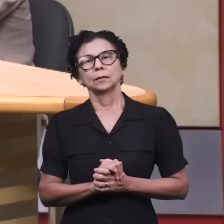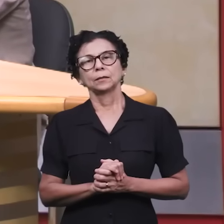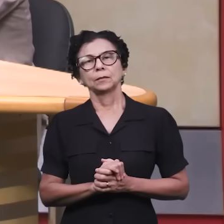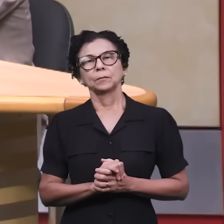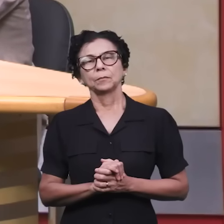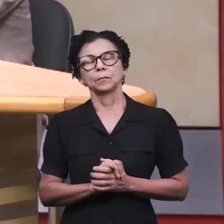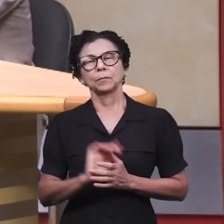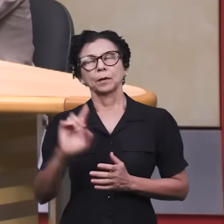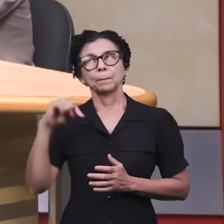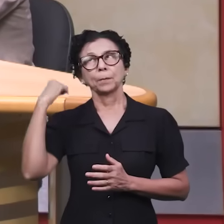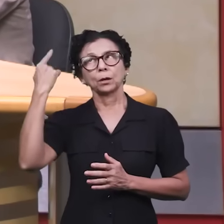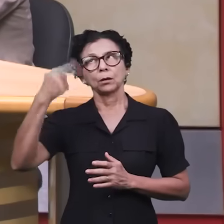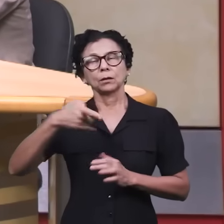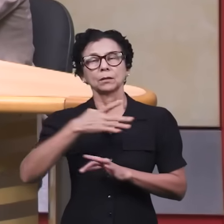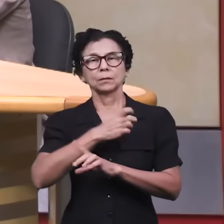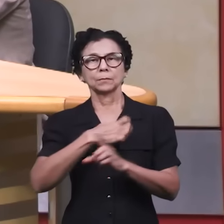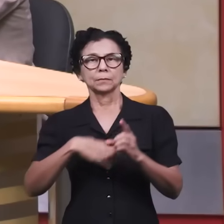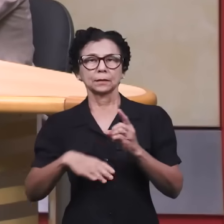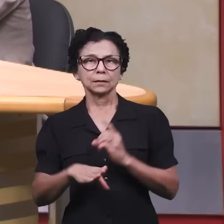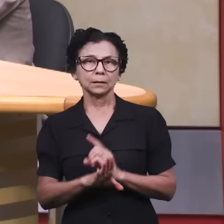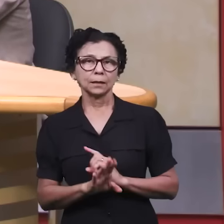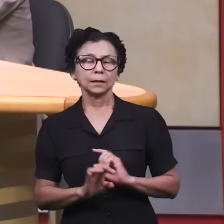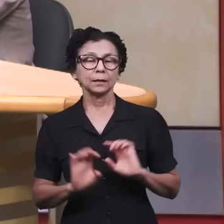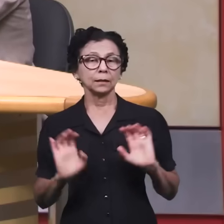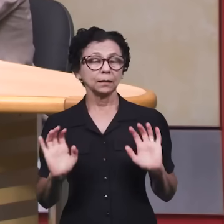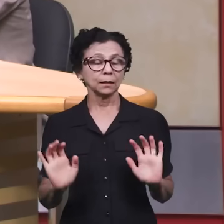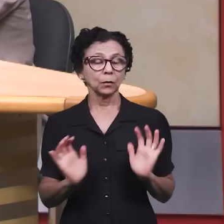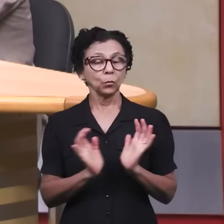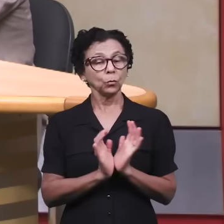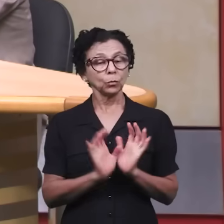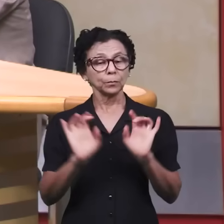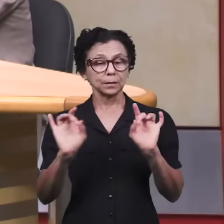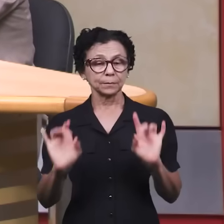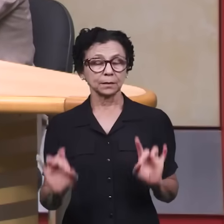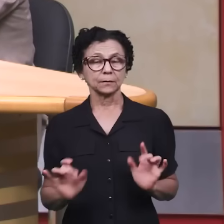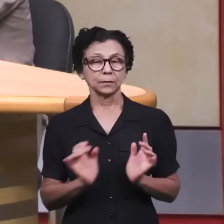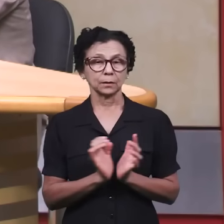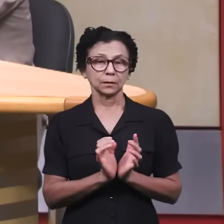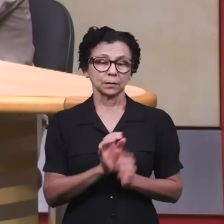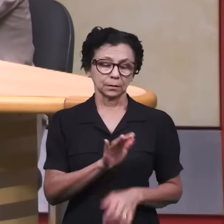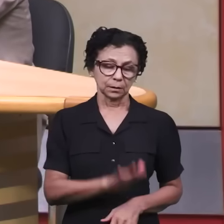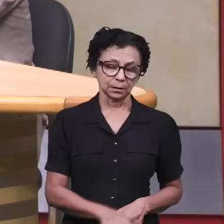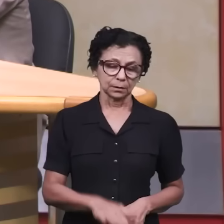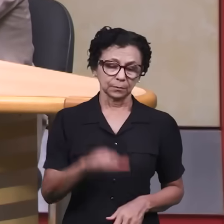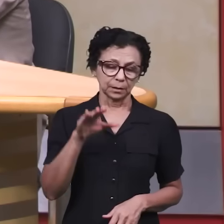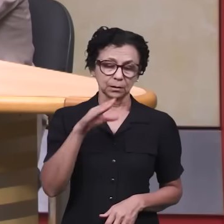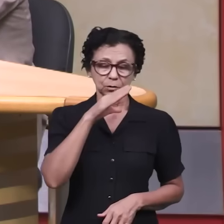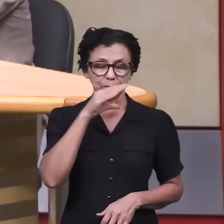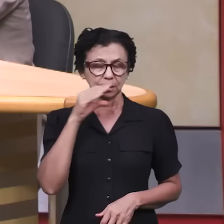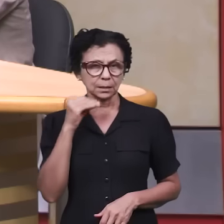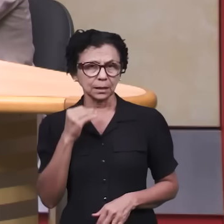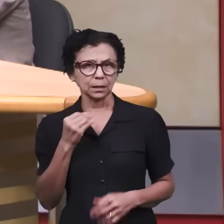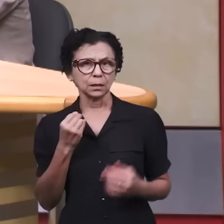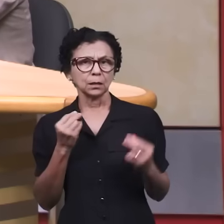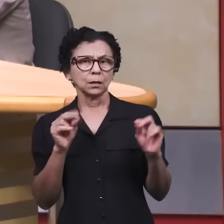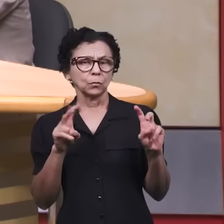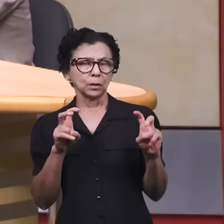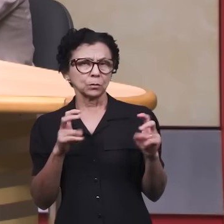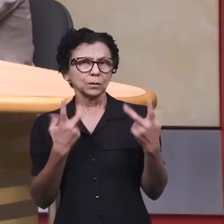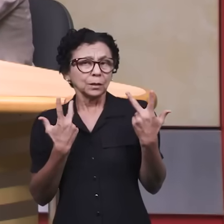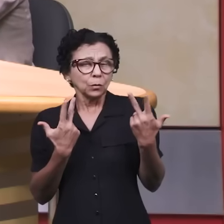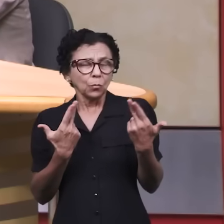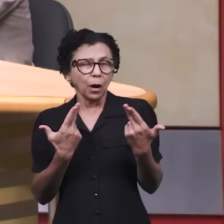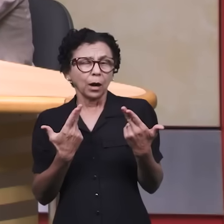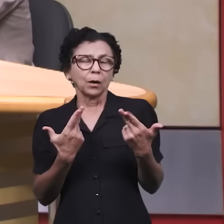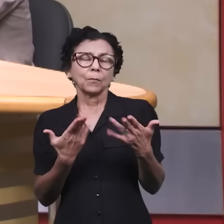assunto direcionado para crianças intermediárias e adolescentes é dentro do mesmo sentido, ou seja, o mesmo assunto, porém dentro de